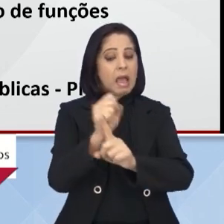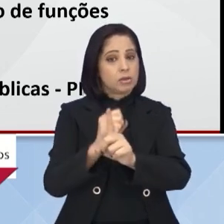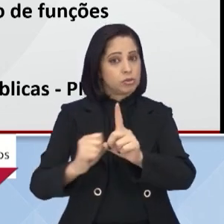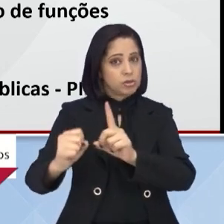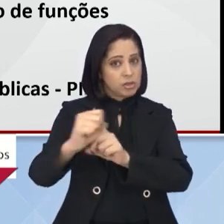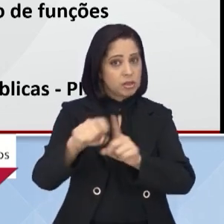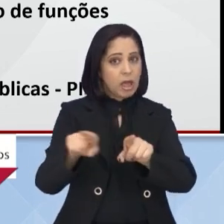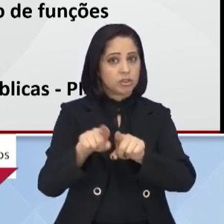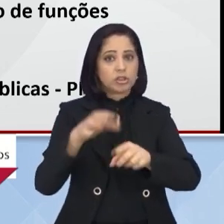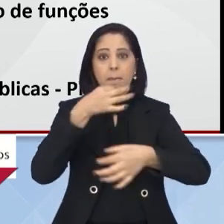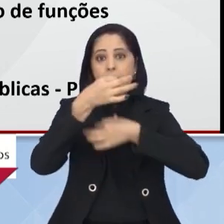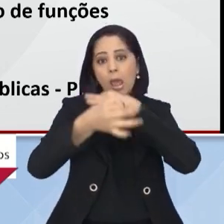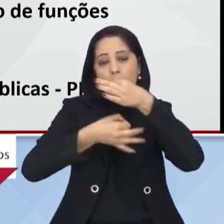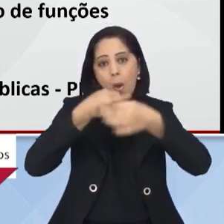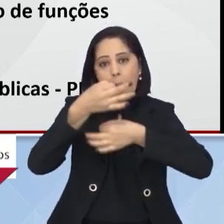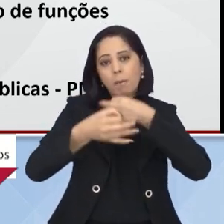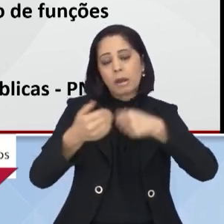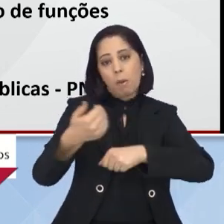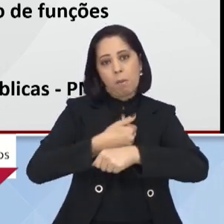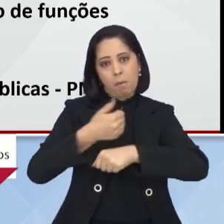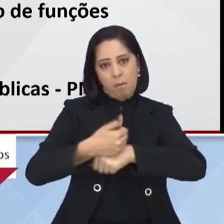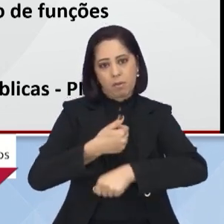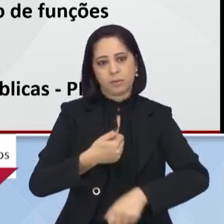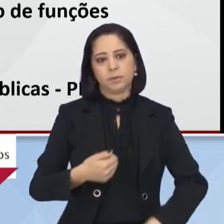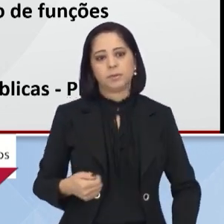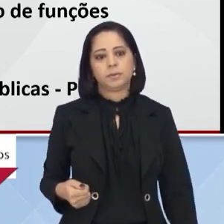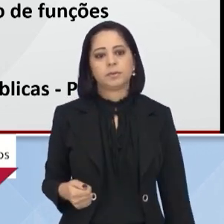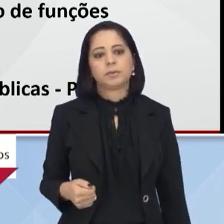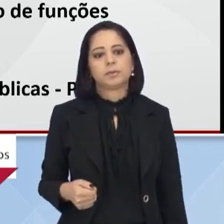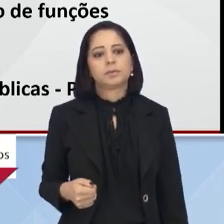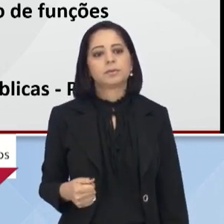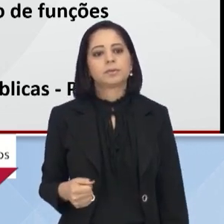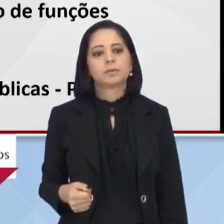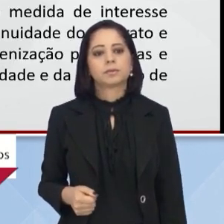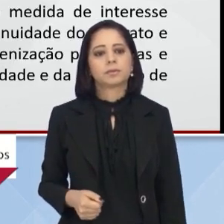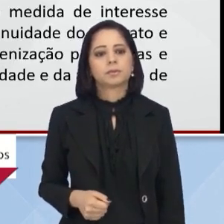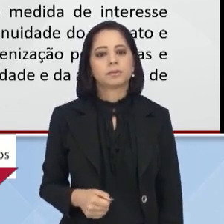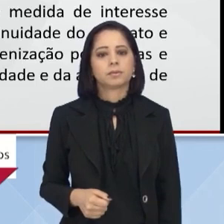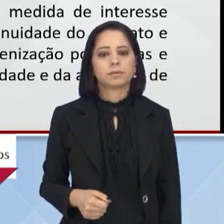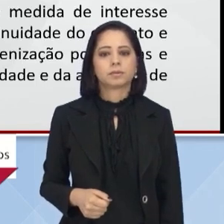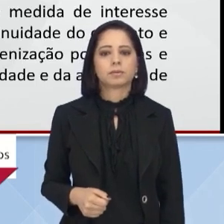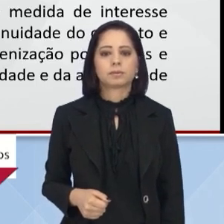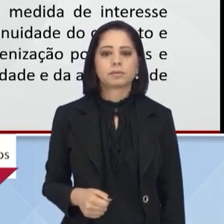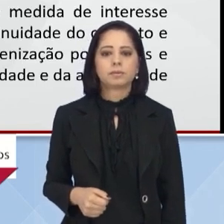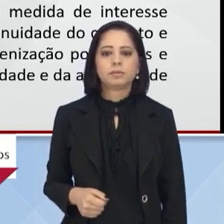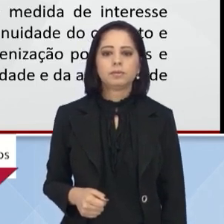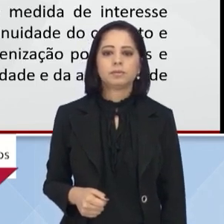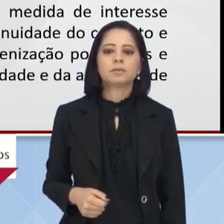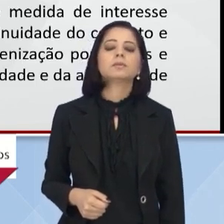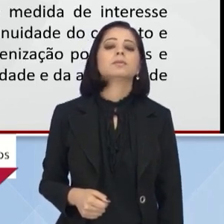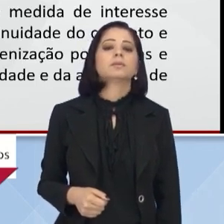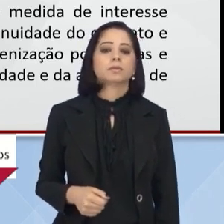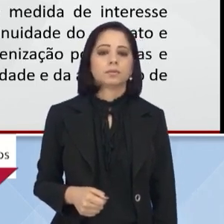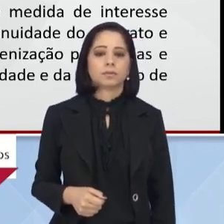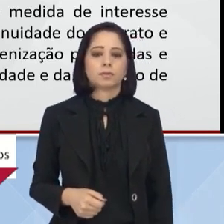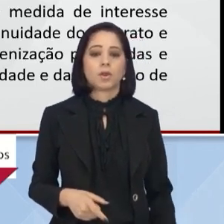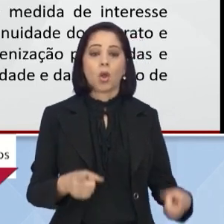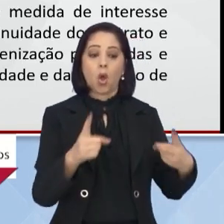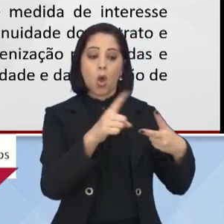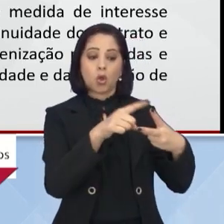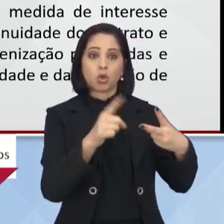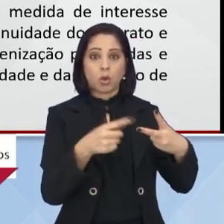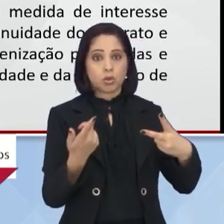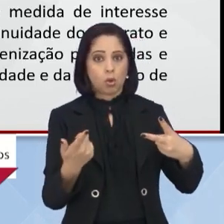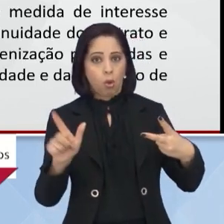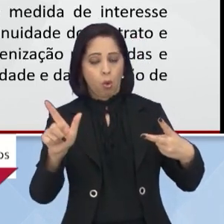na na no procedimento e na execução dos contratos eh outros dois pontos que queria também